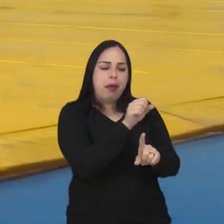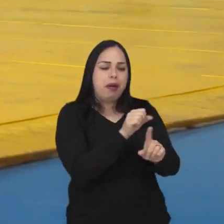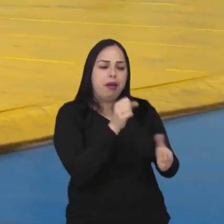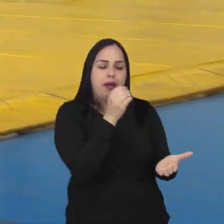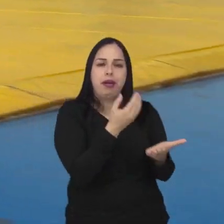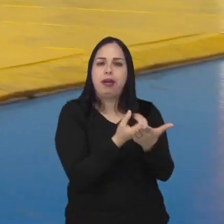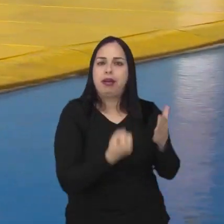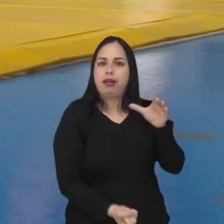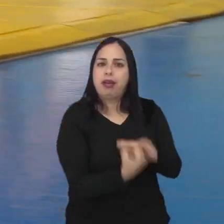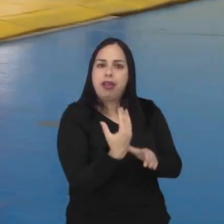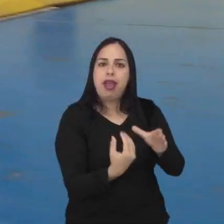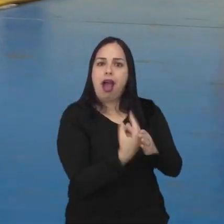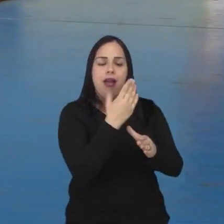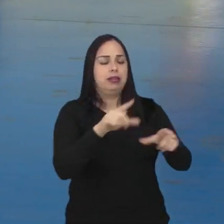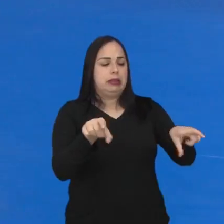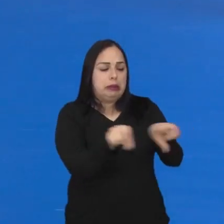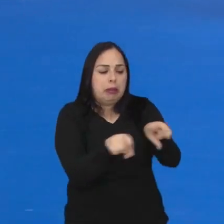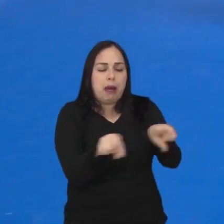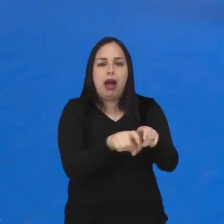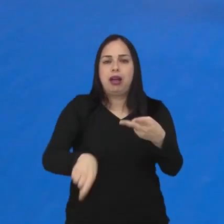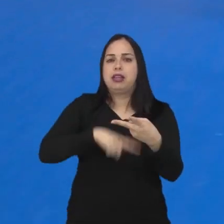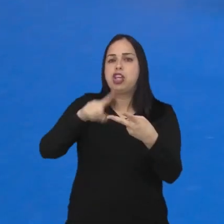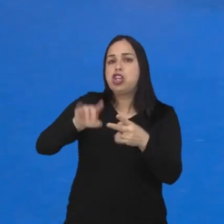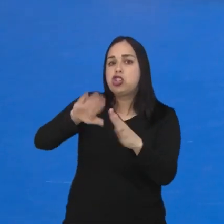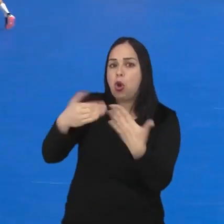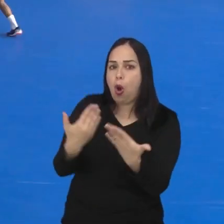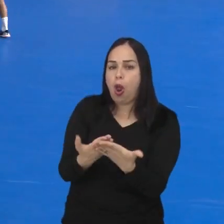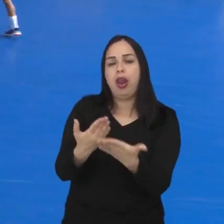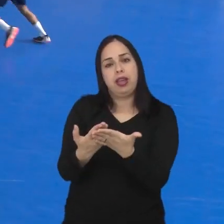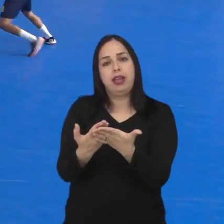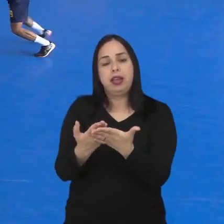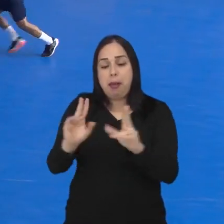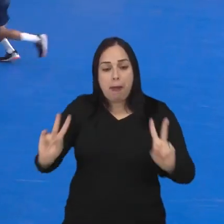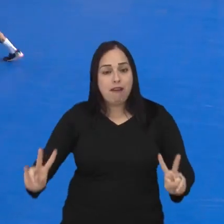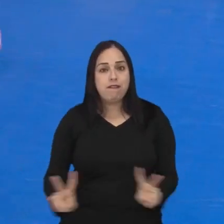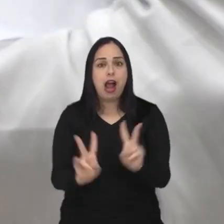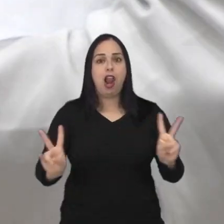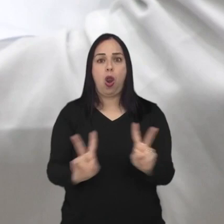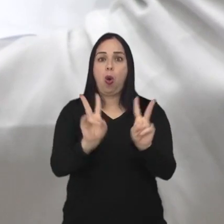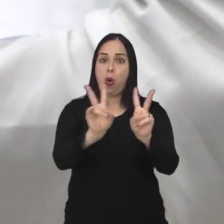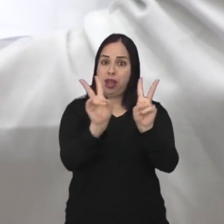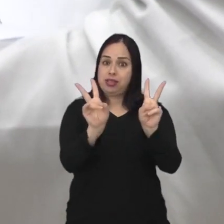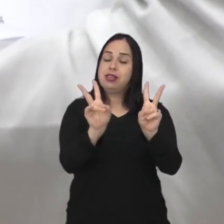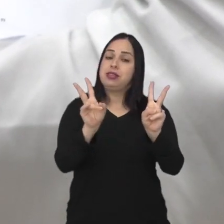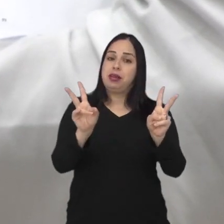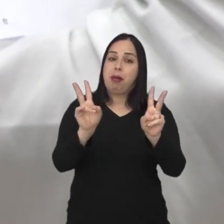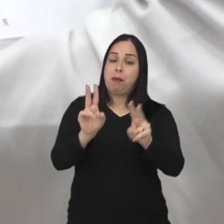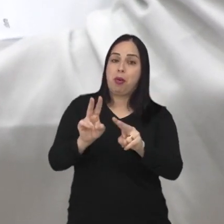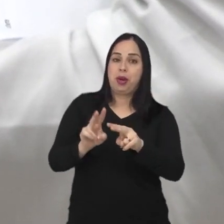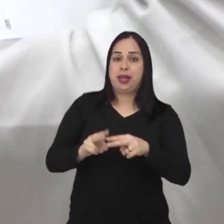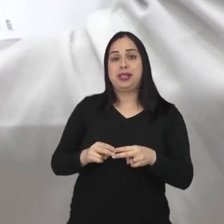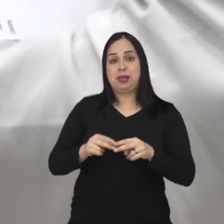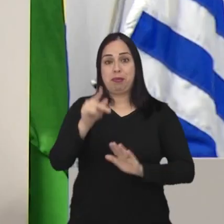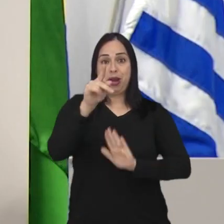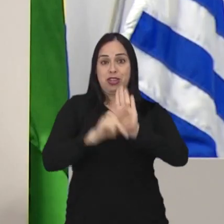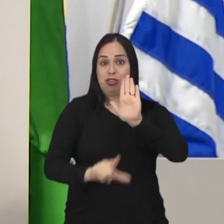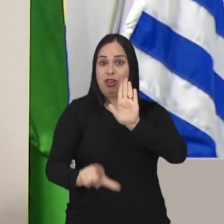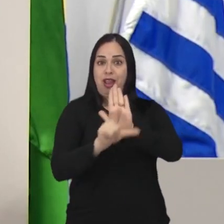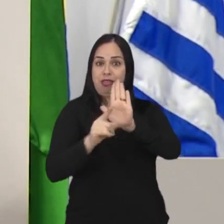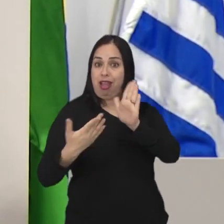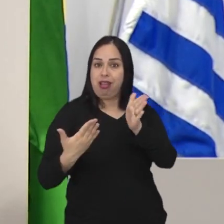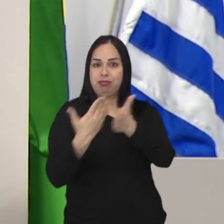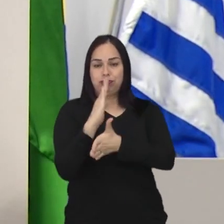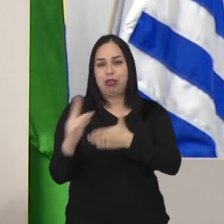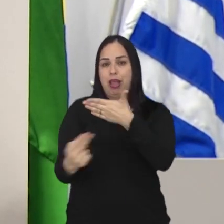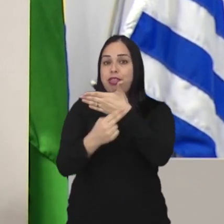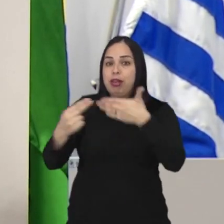escolinhas, projetos sociais e construção de quadras poliesportivas. E para valorizar ainda mais o esporte, a